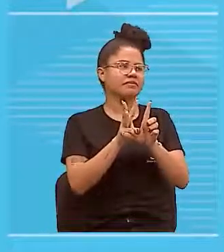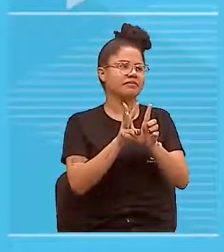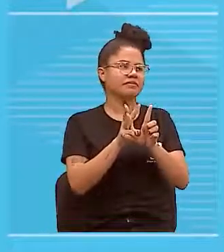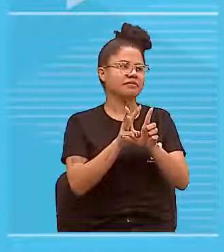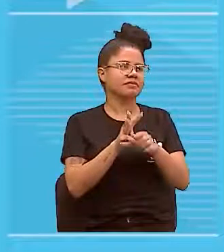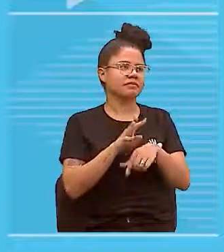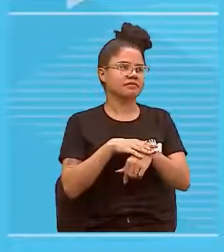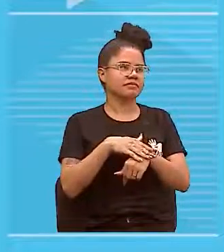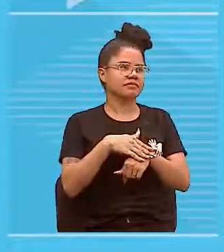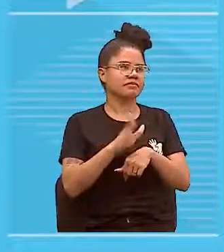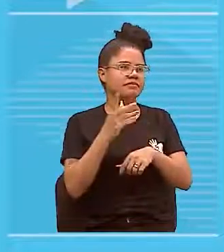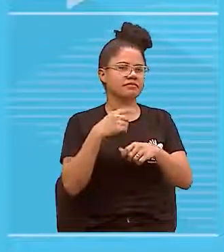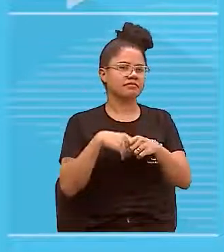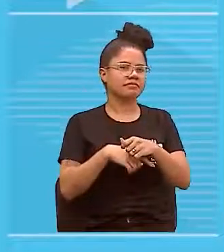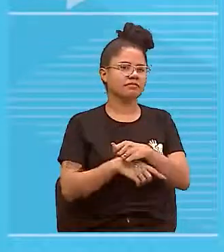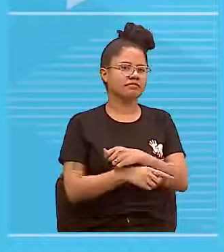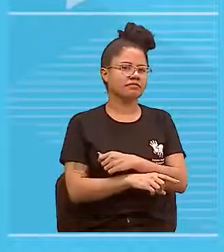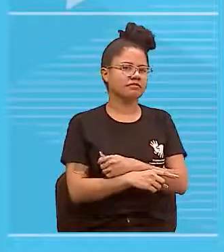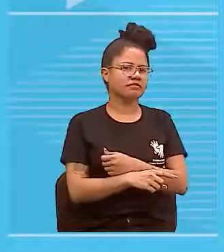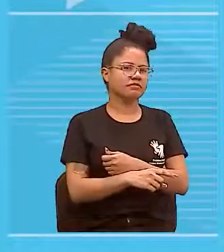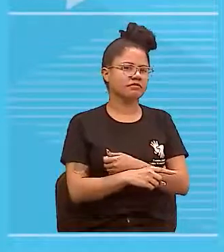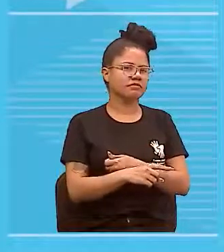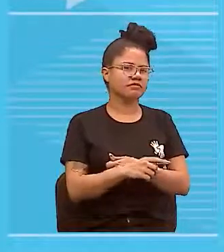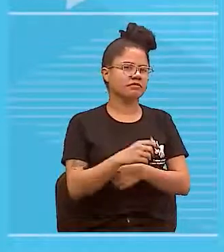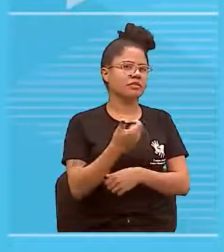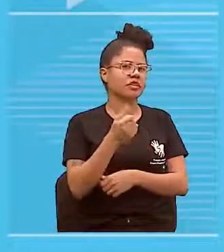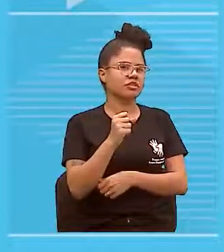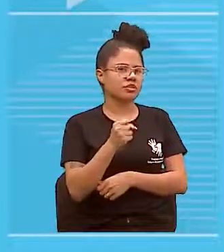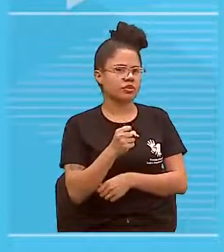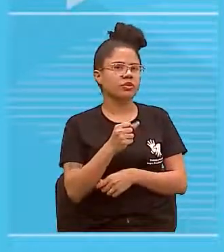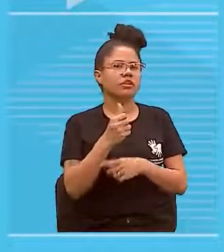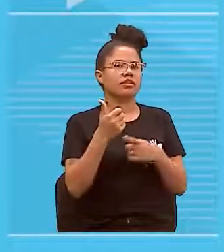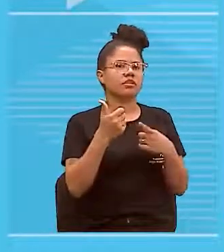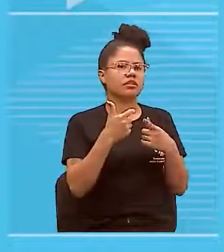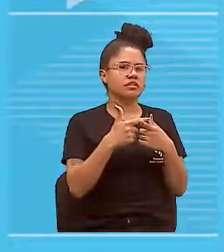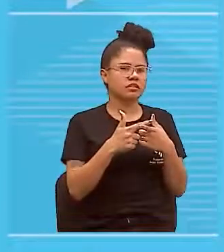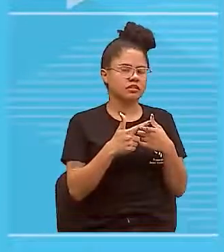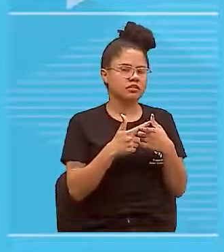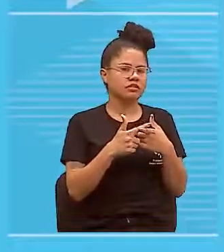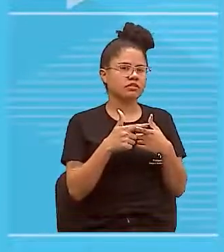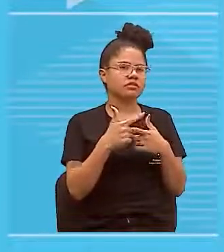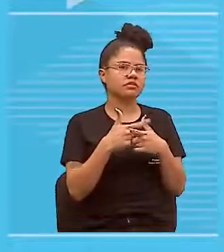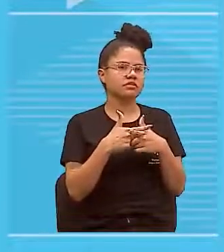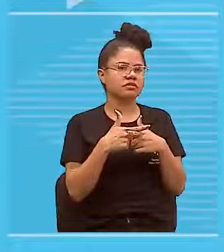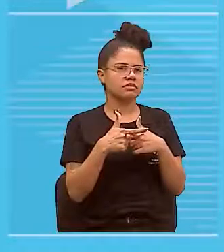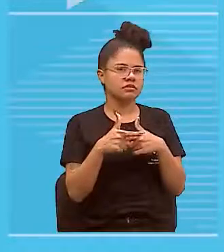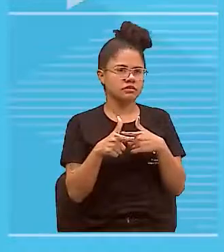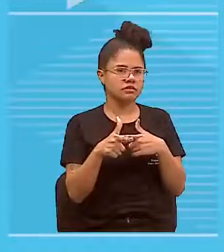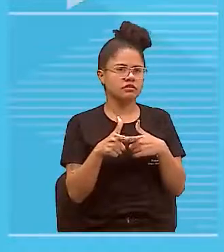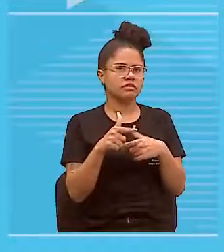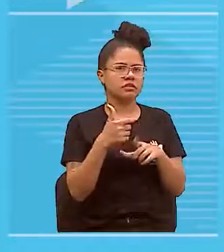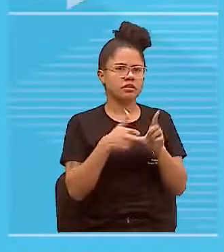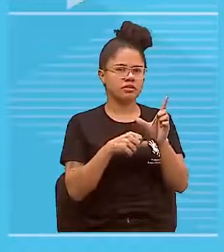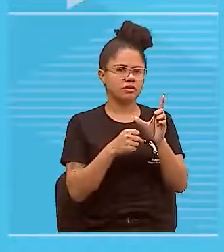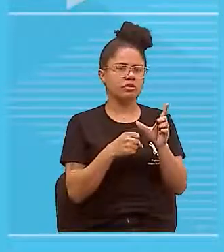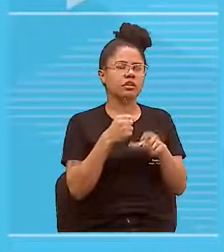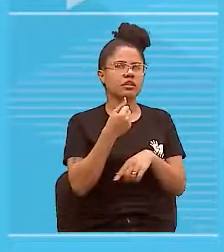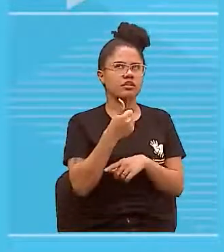eu diminuo a luminosidade, certo? Ok? Tá todo mundo entendendo que